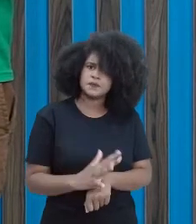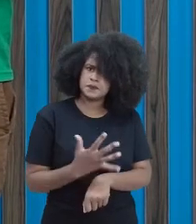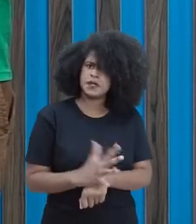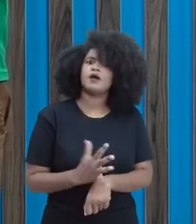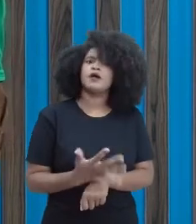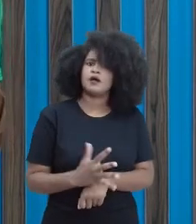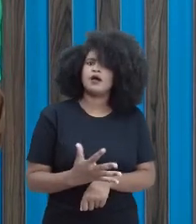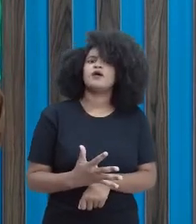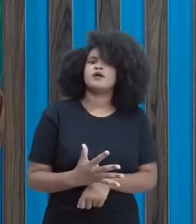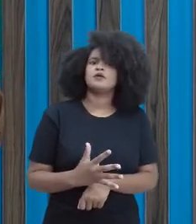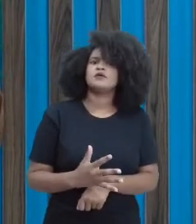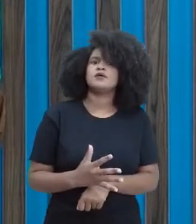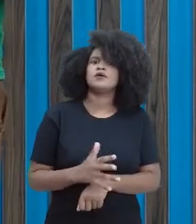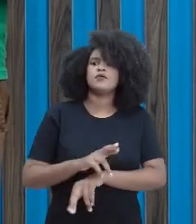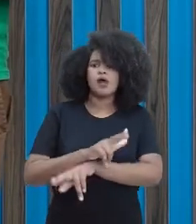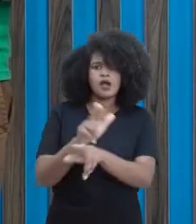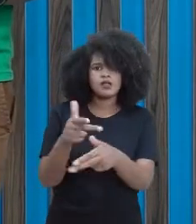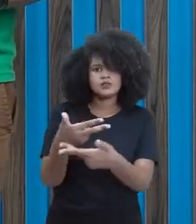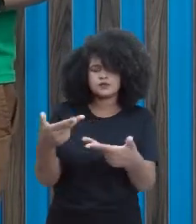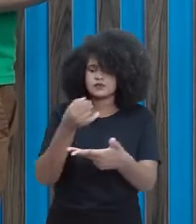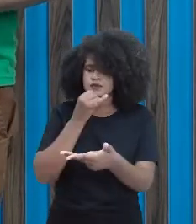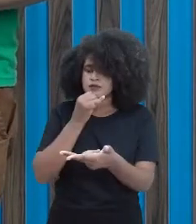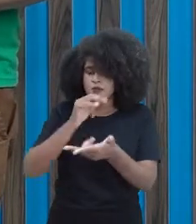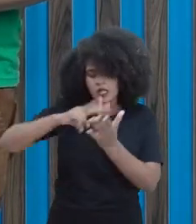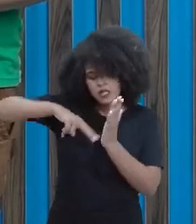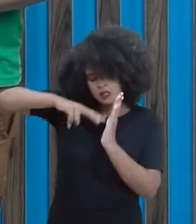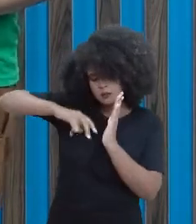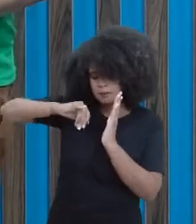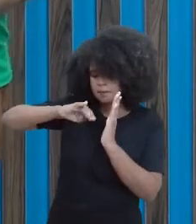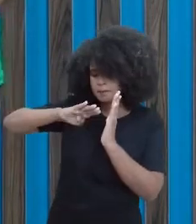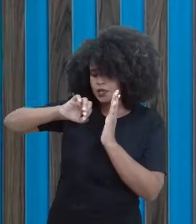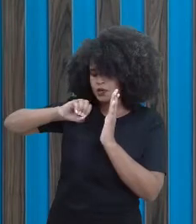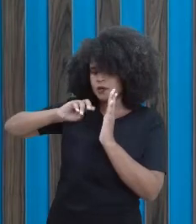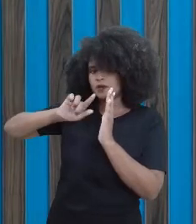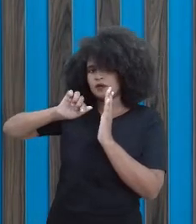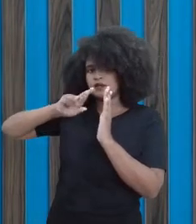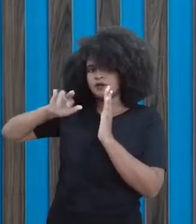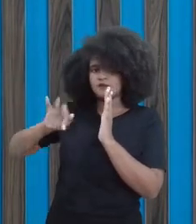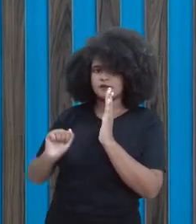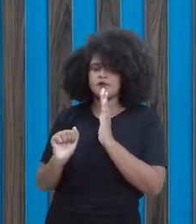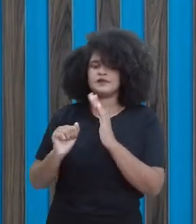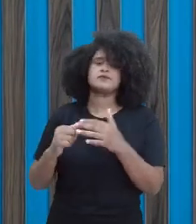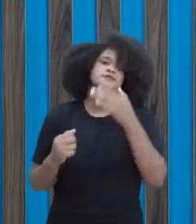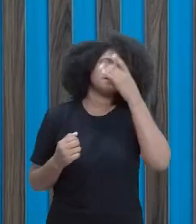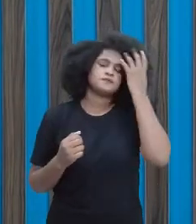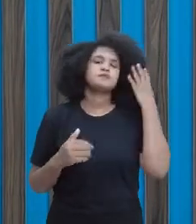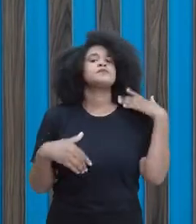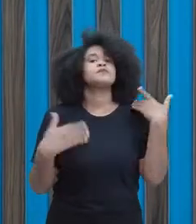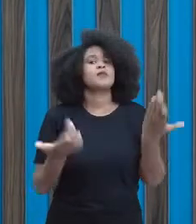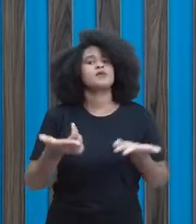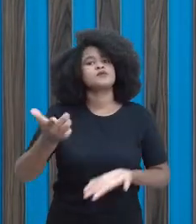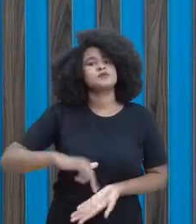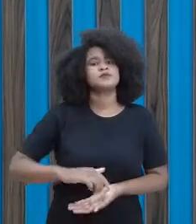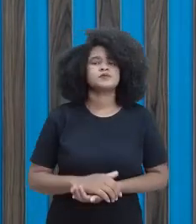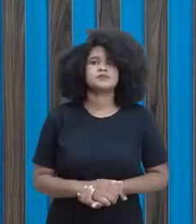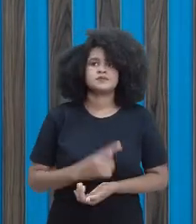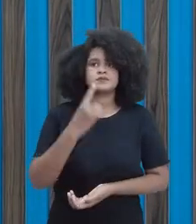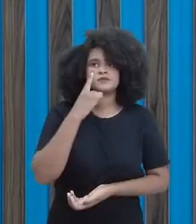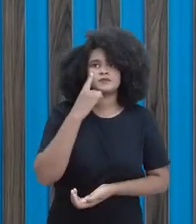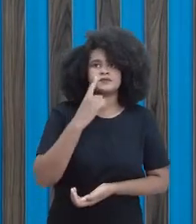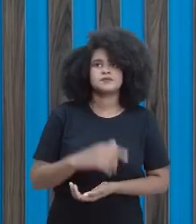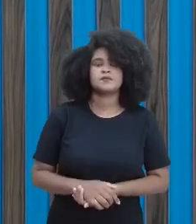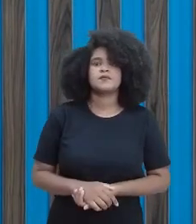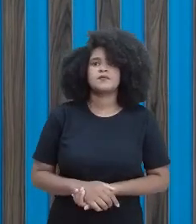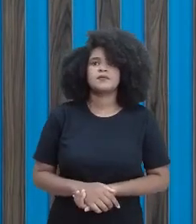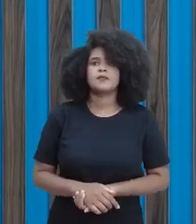fazendo outras coisas, lendo uma biografia, por exemplo, tá? Então, novamente, ó, temos aqui o passado